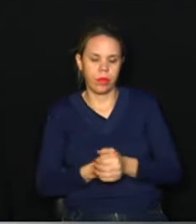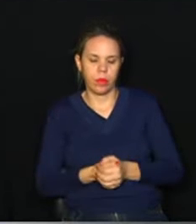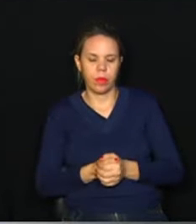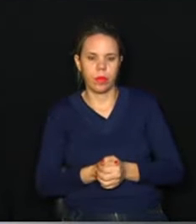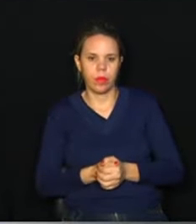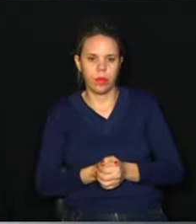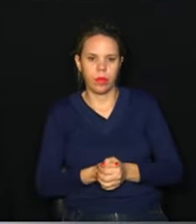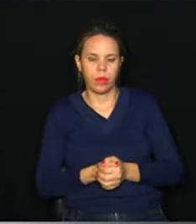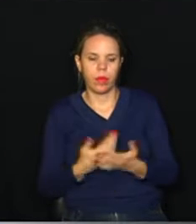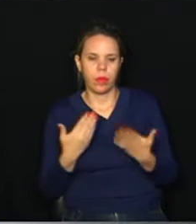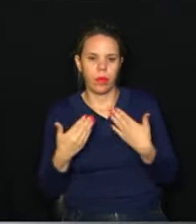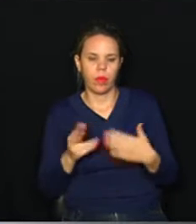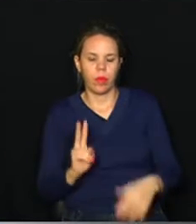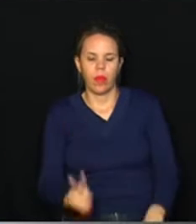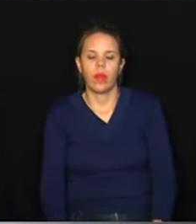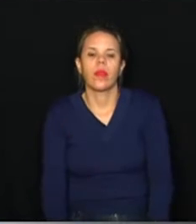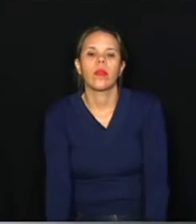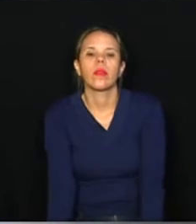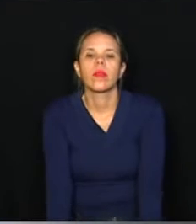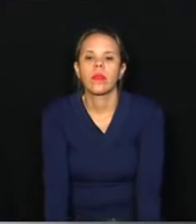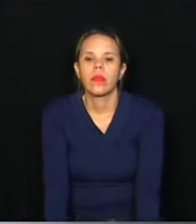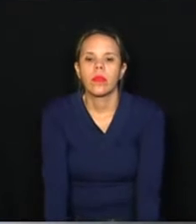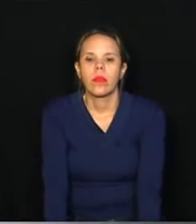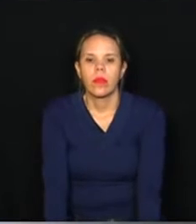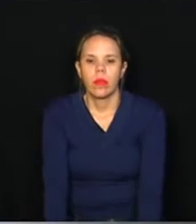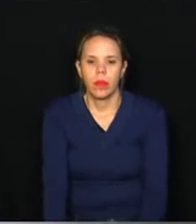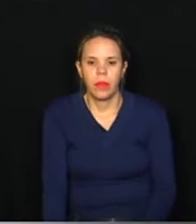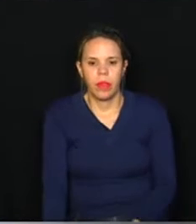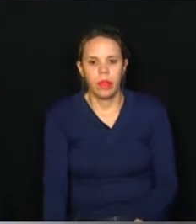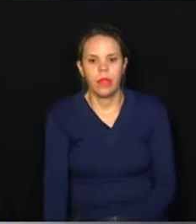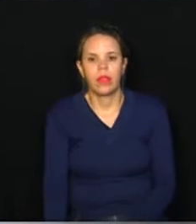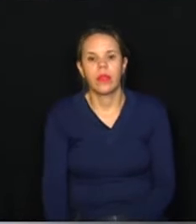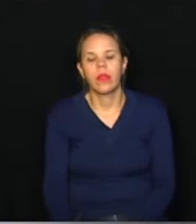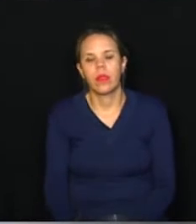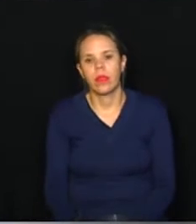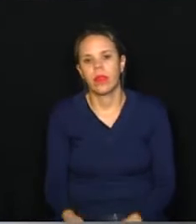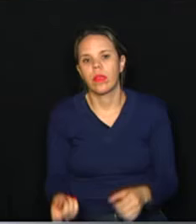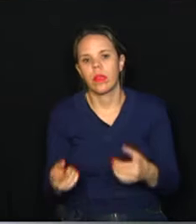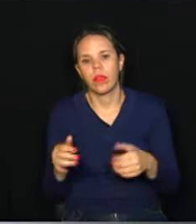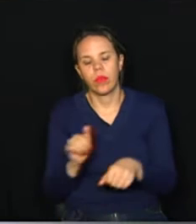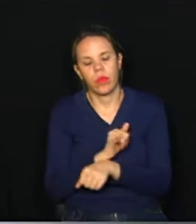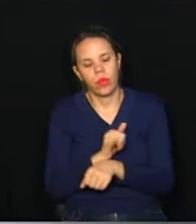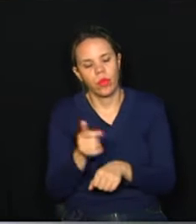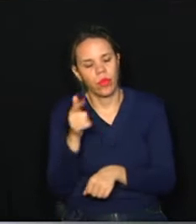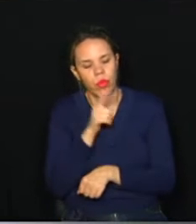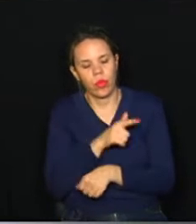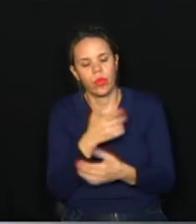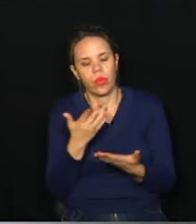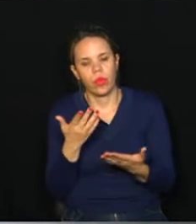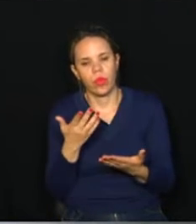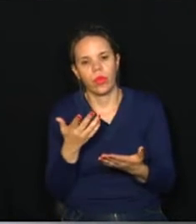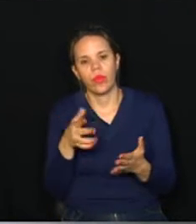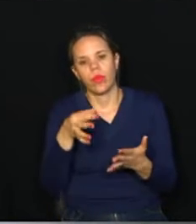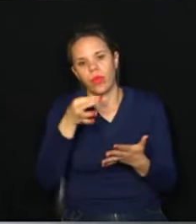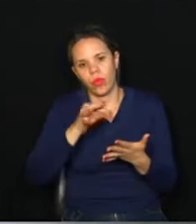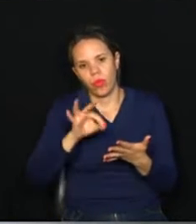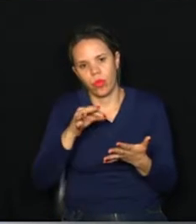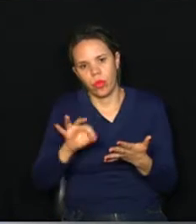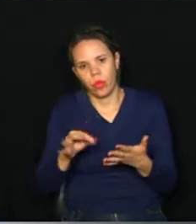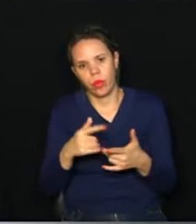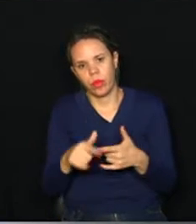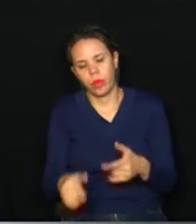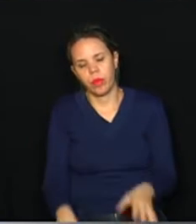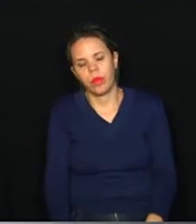a gente depois continuar a discussão, para a busca de alternativas que podem corrigir os rumos dessa